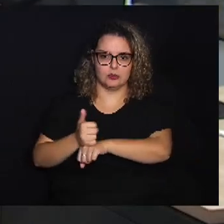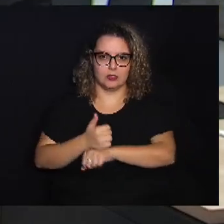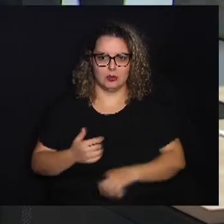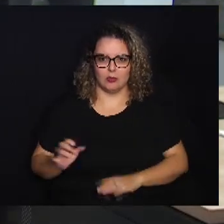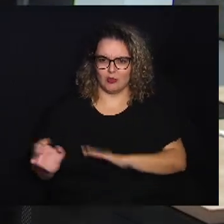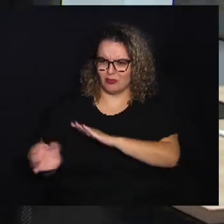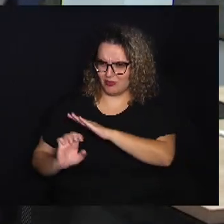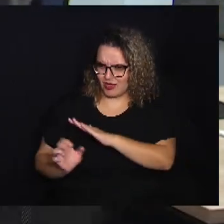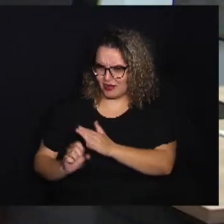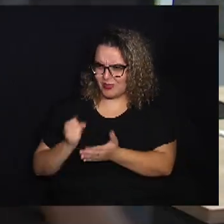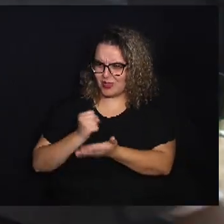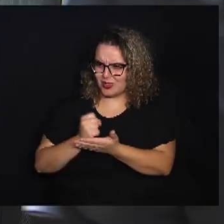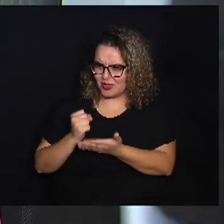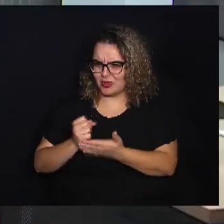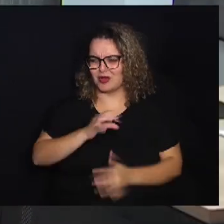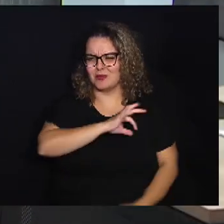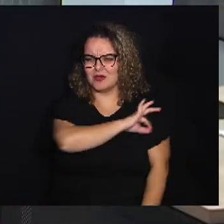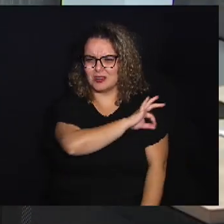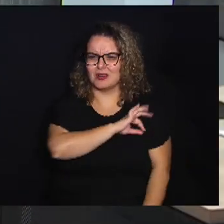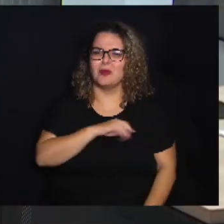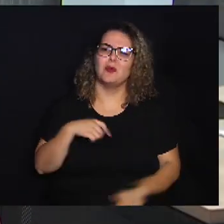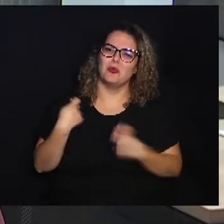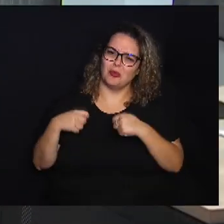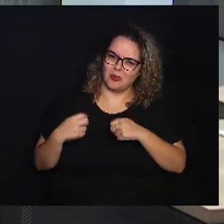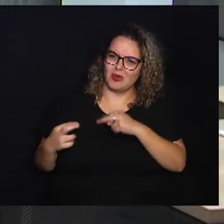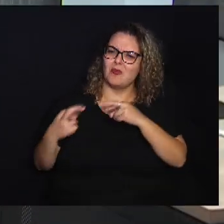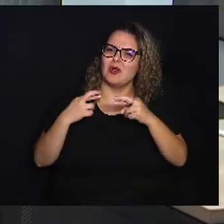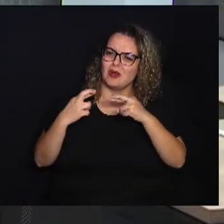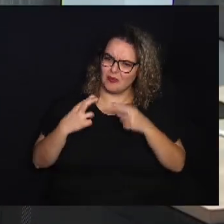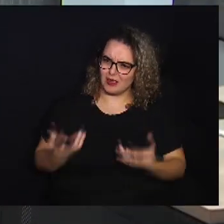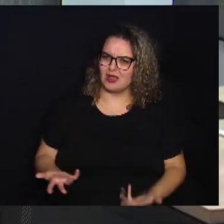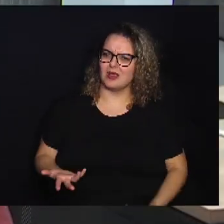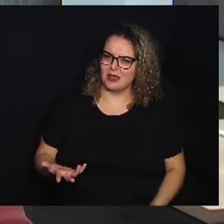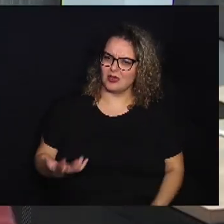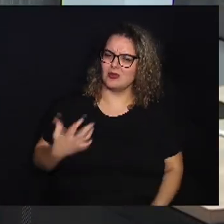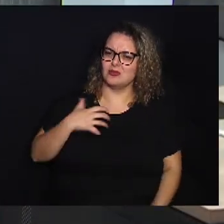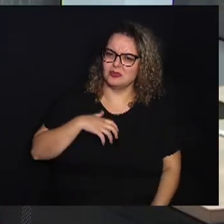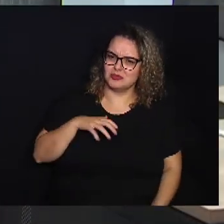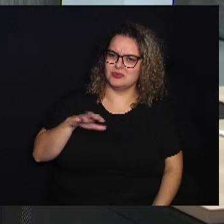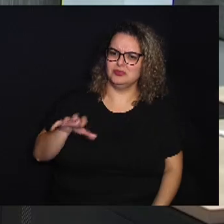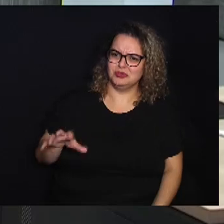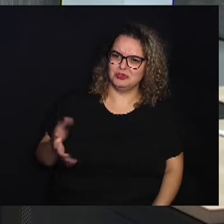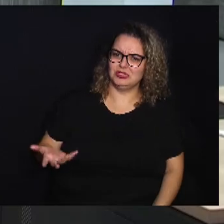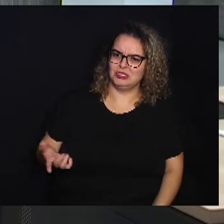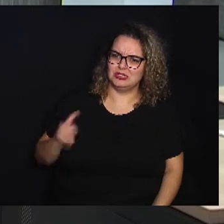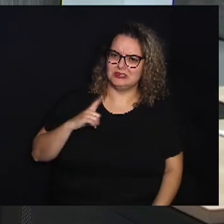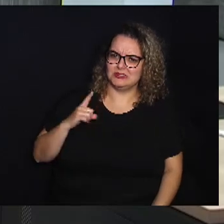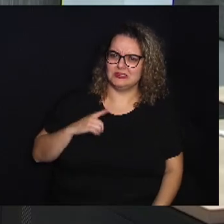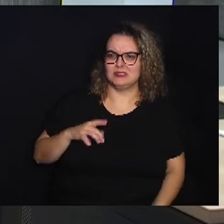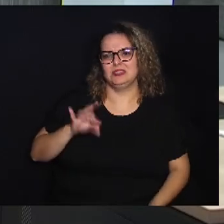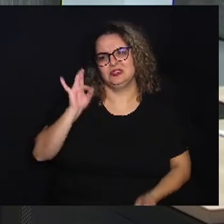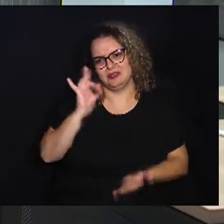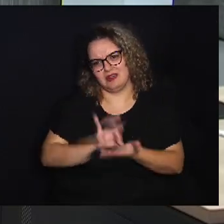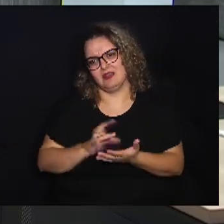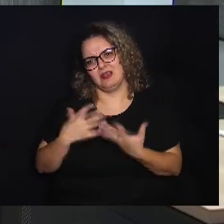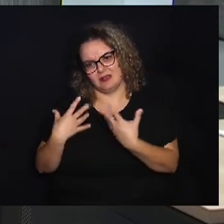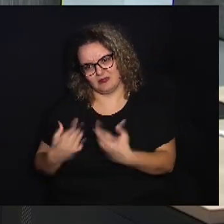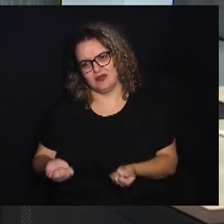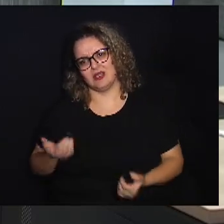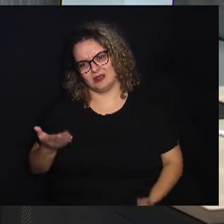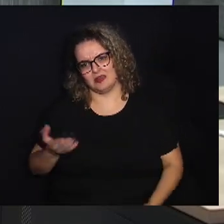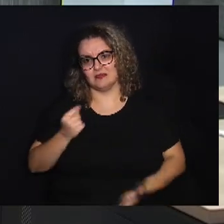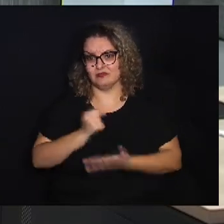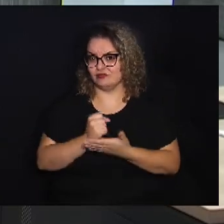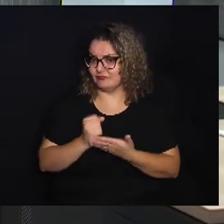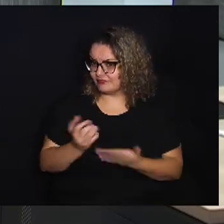empresa que vai contratar com a prefeitura, a gente precisa verificar as suas condições, se ela tem condições de fato de assumir aquele